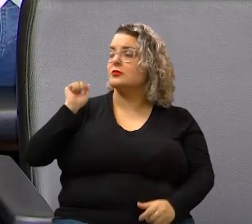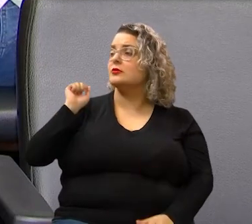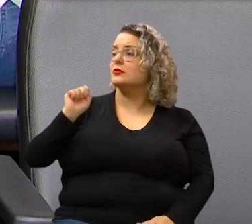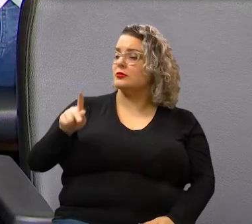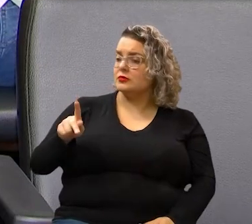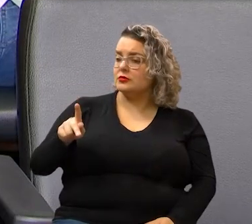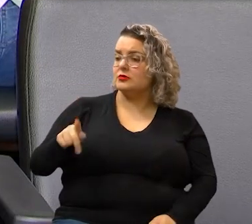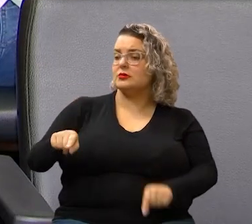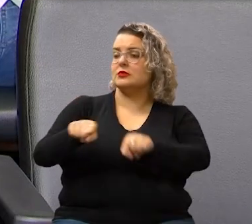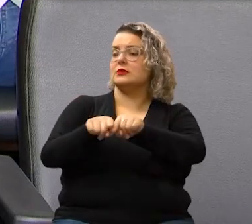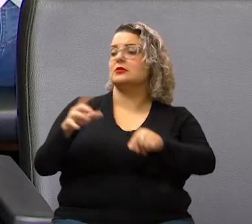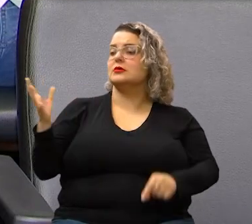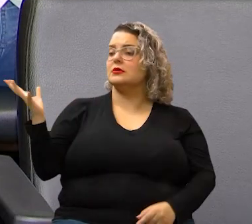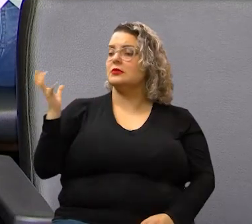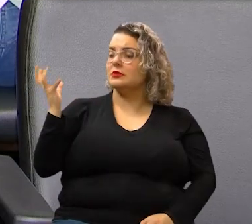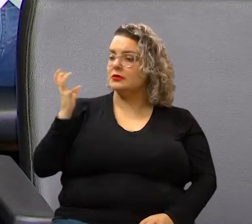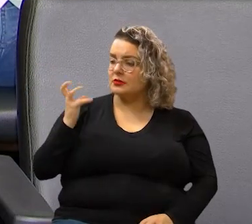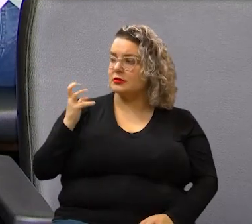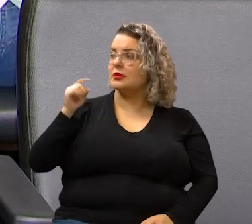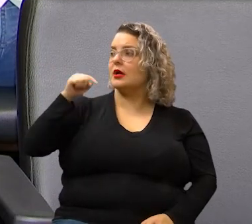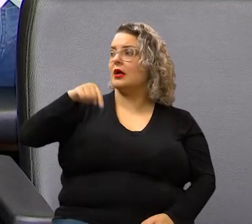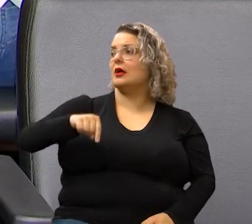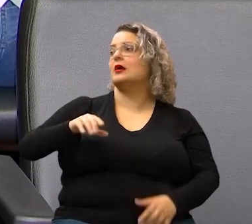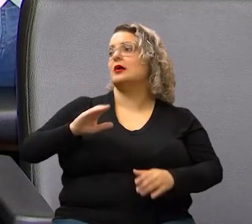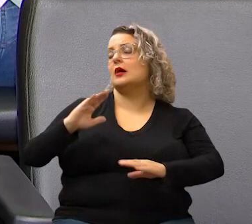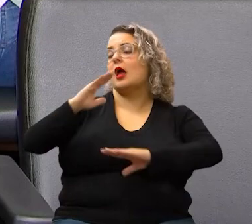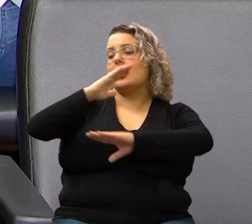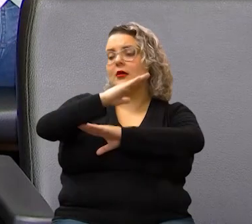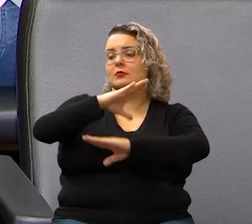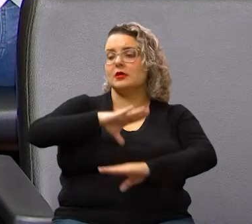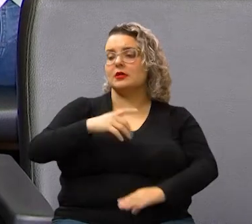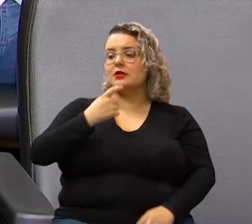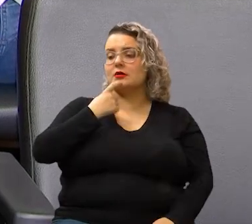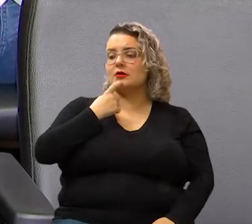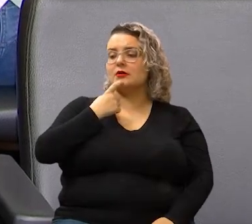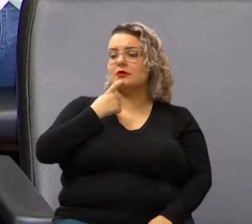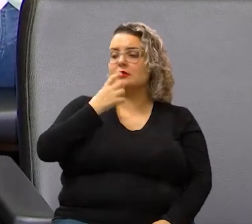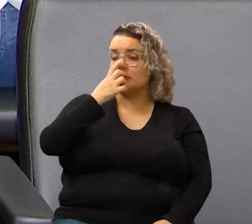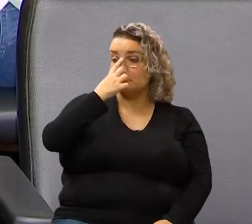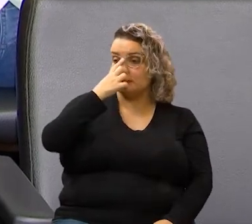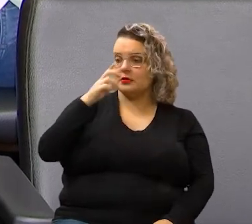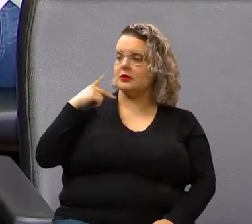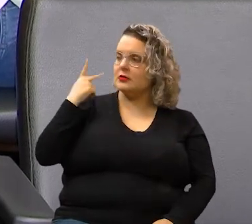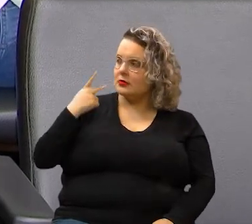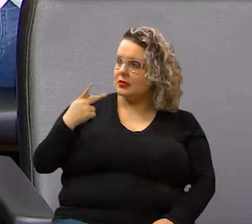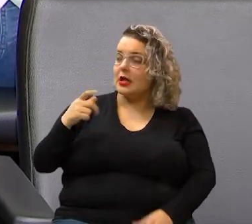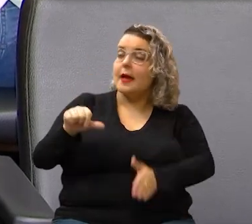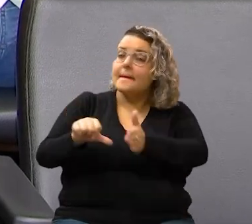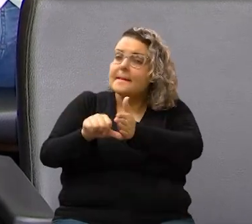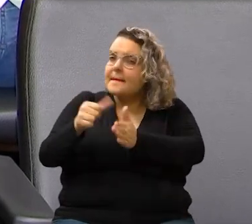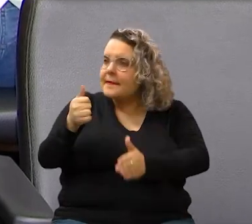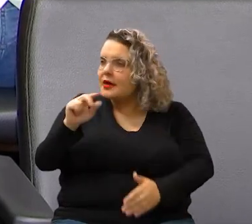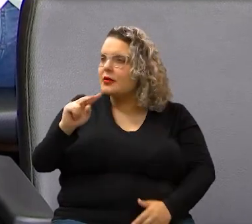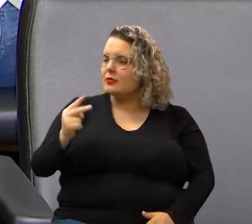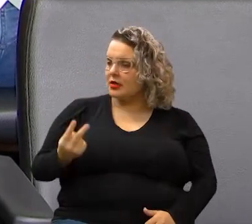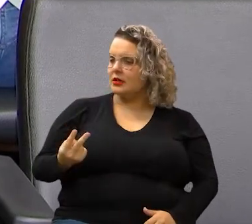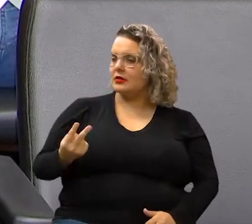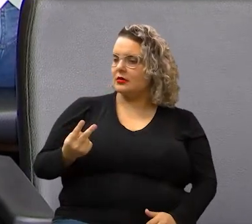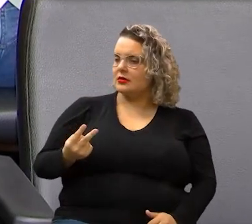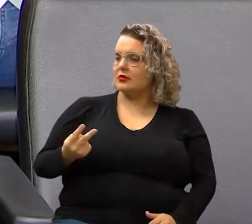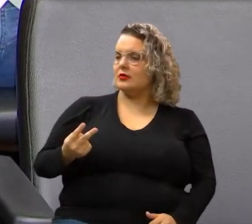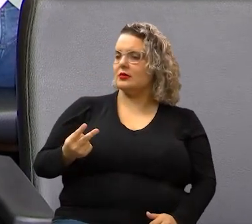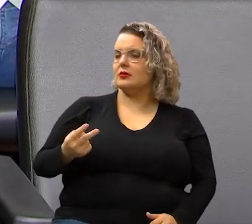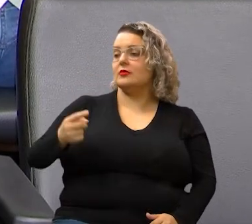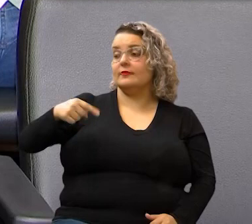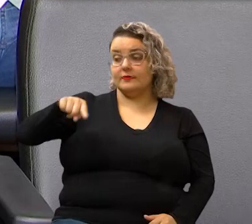Idosos, dos Aposentados e dos Pensionistas aqui da Câmara de Campinas. E, vereador, pela primeira